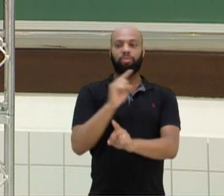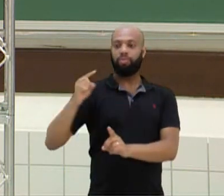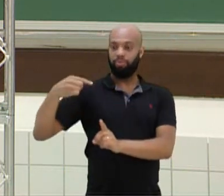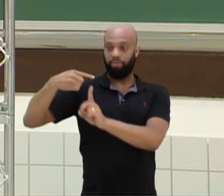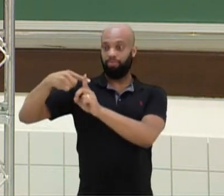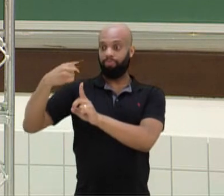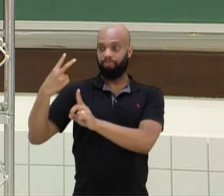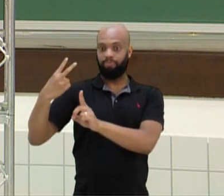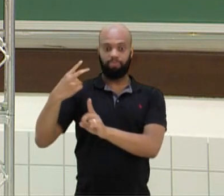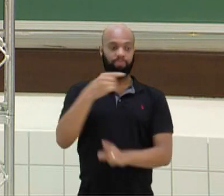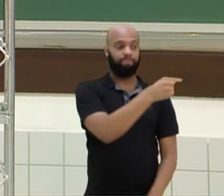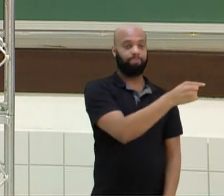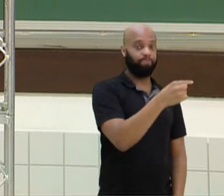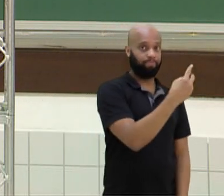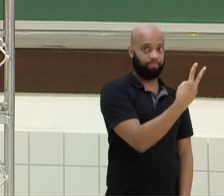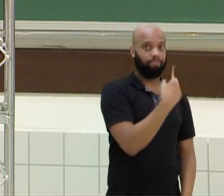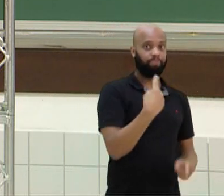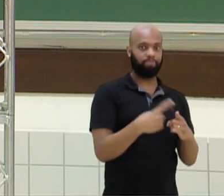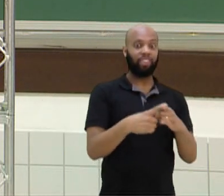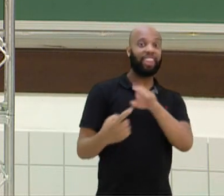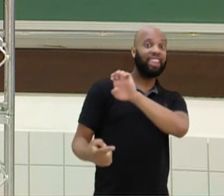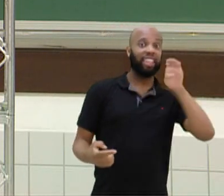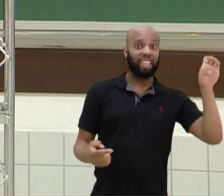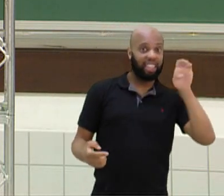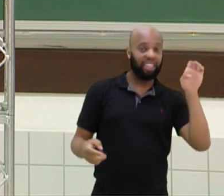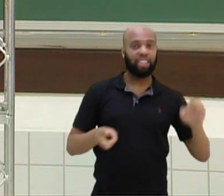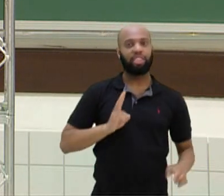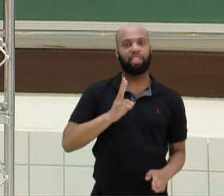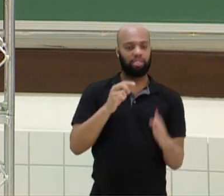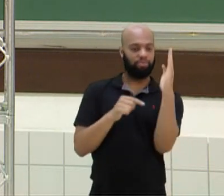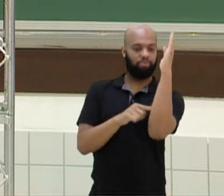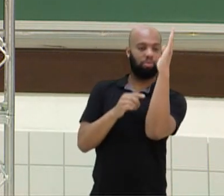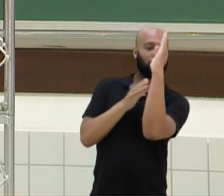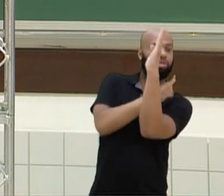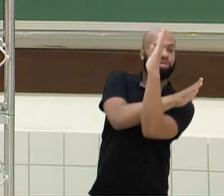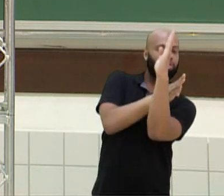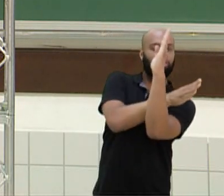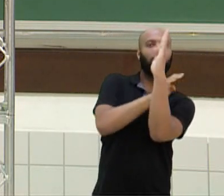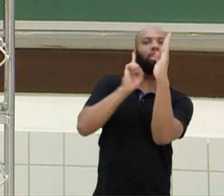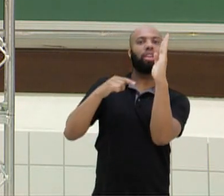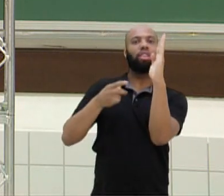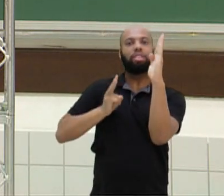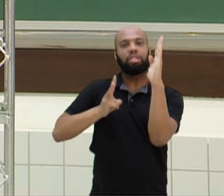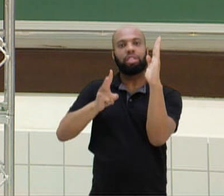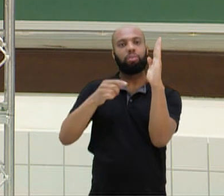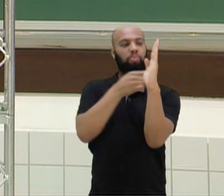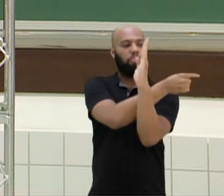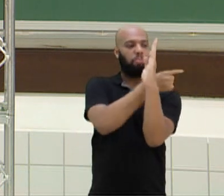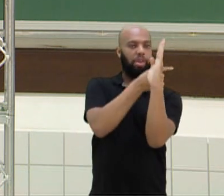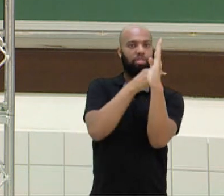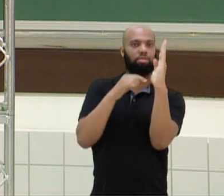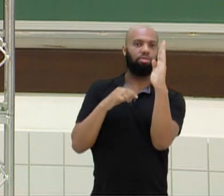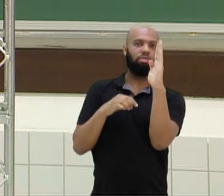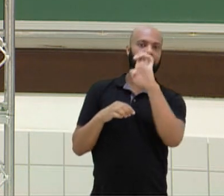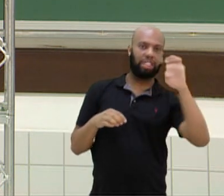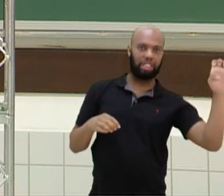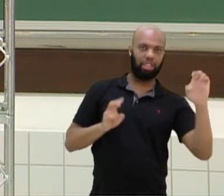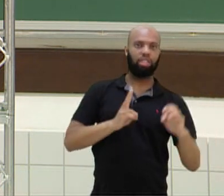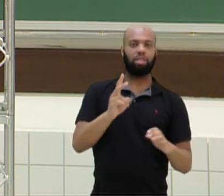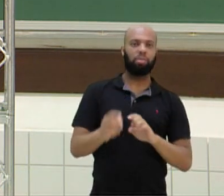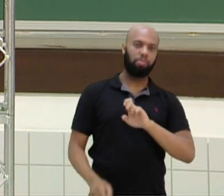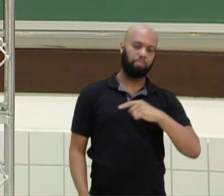A gente vai apenas encontrar o x e o y do vértice para verificar onde e quais são as